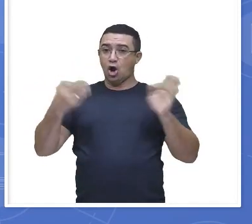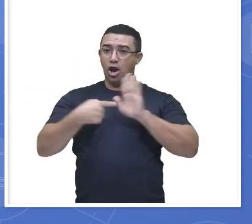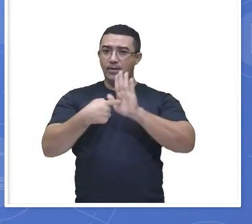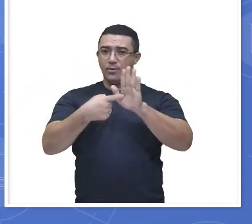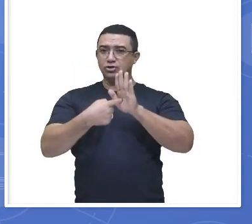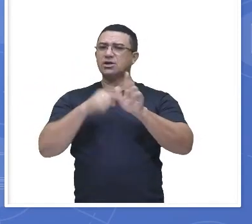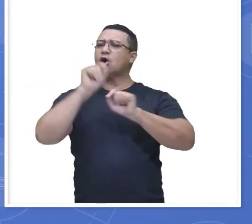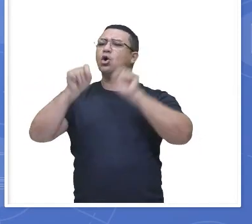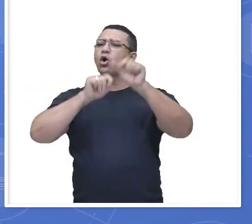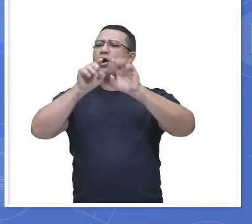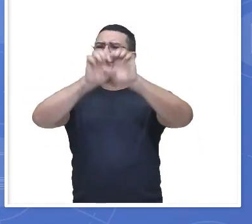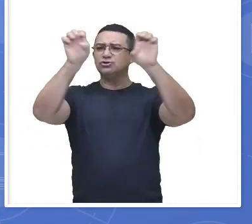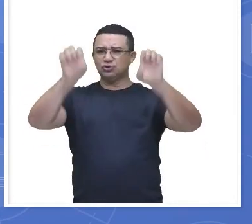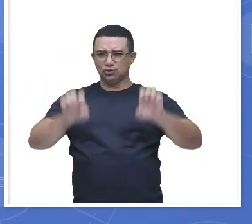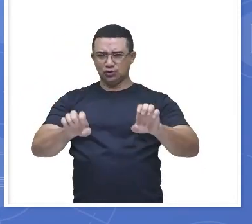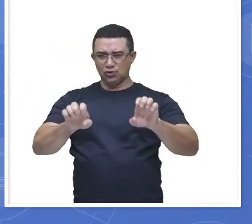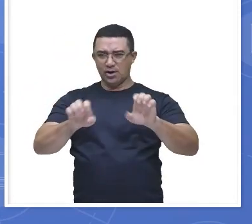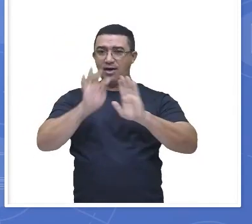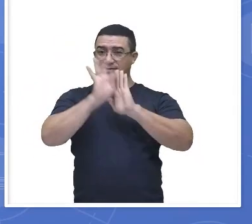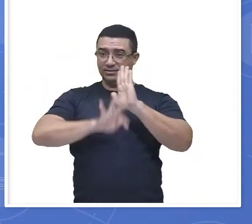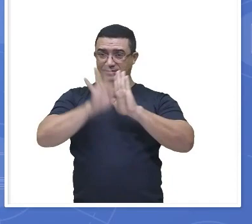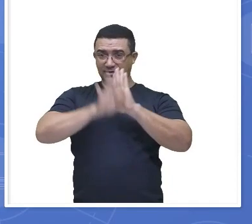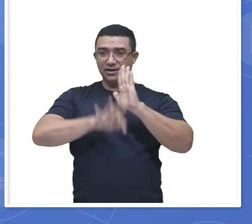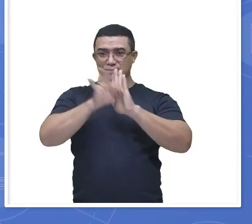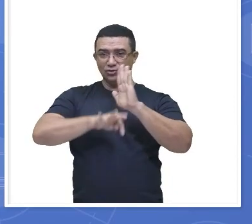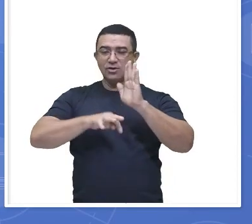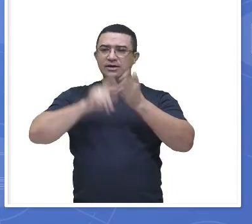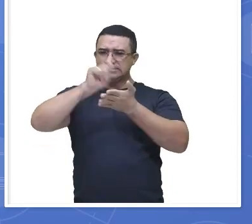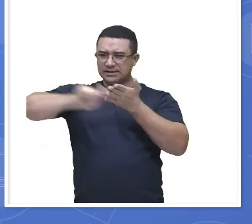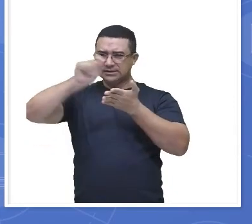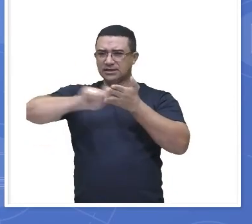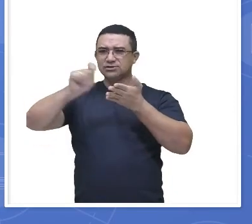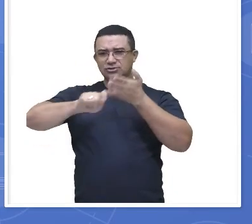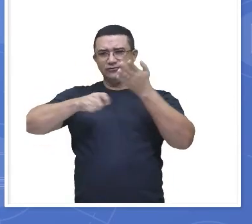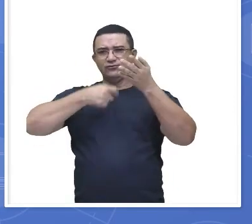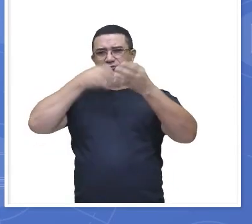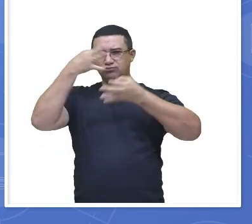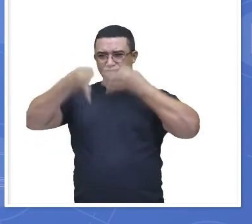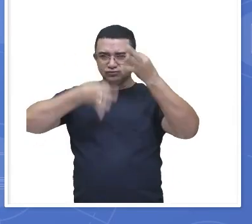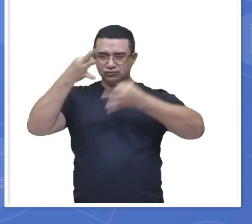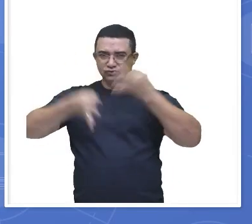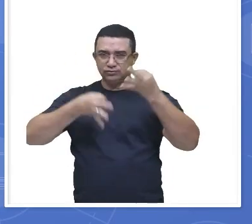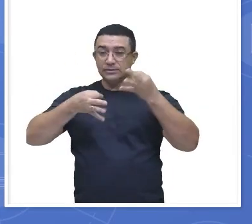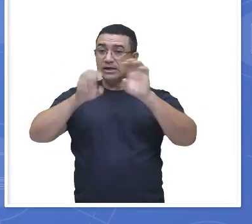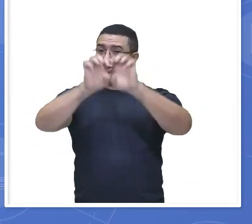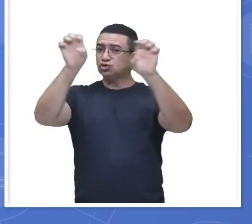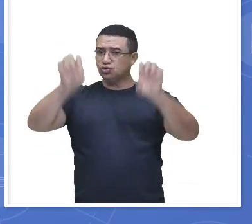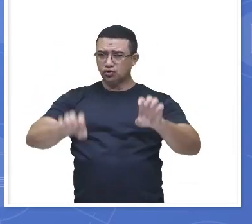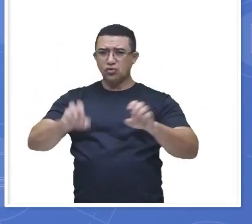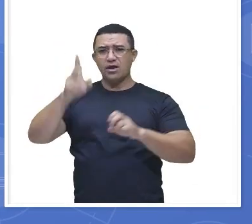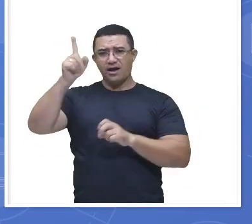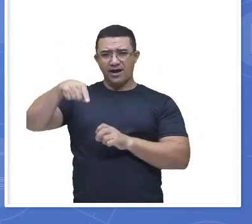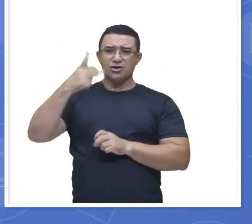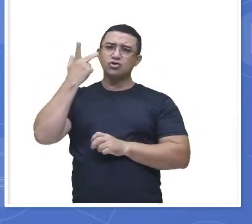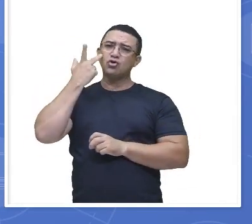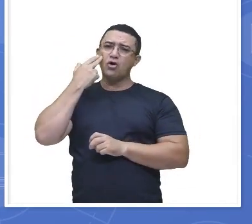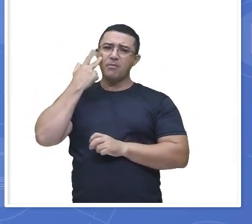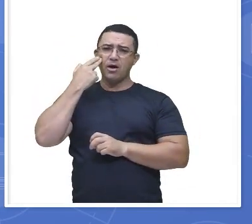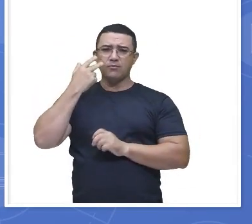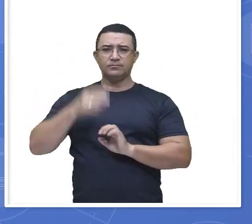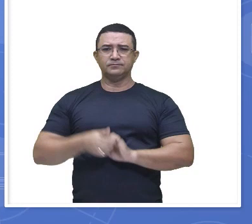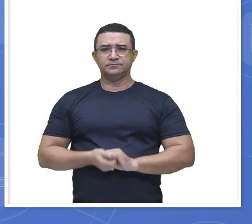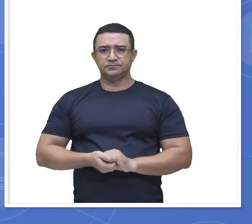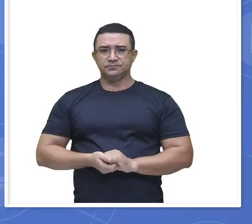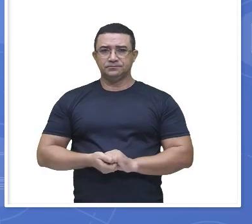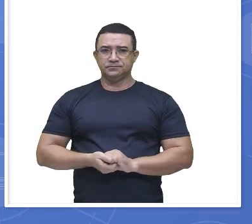pode apresentar. Por ser um texto dissertativo argumentativo, essa estrutura é bastante comum em textos desse tipo, tá bom?